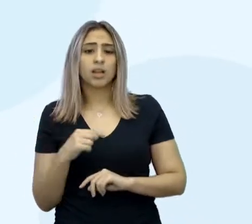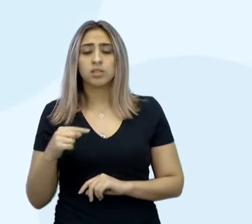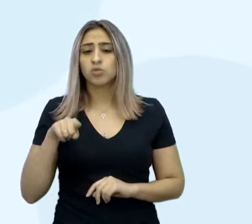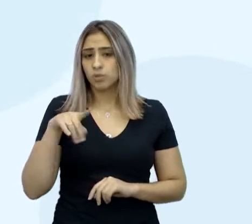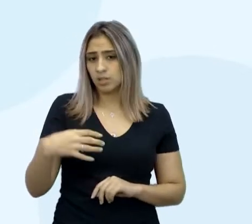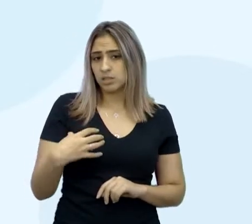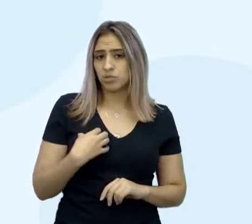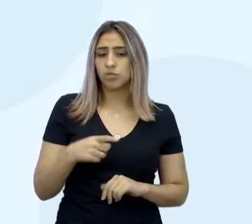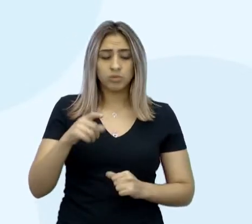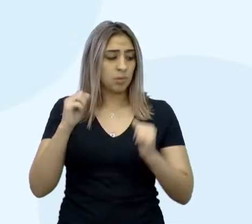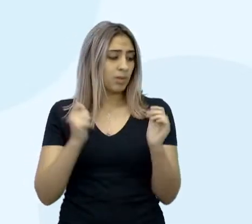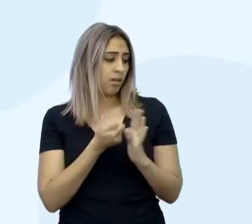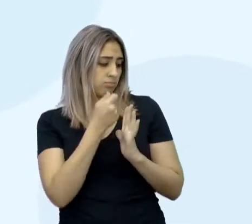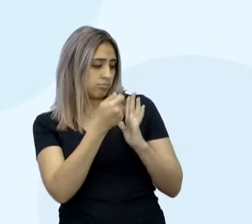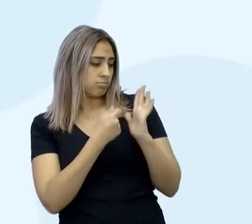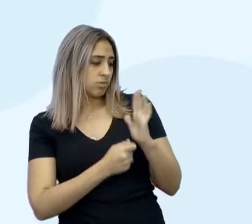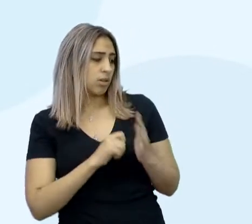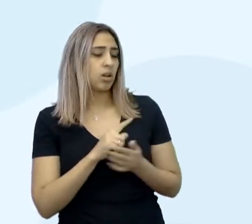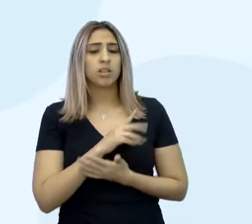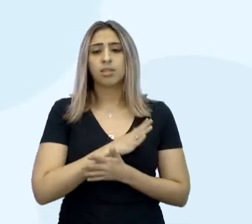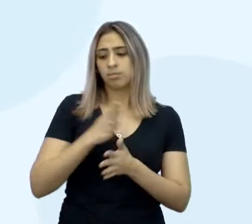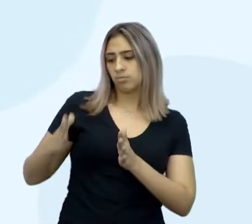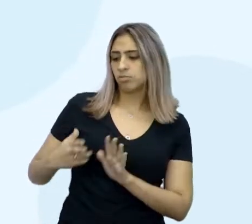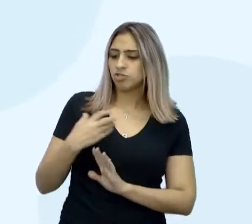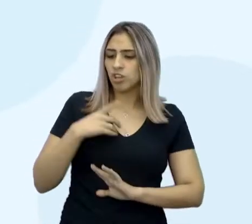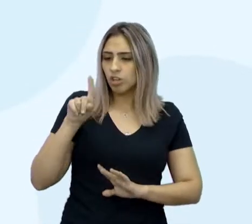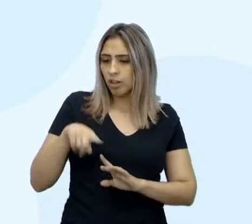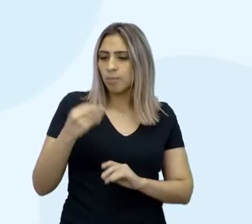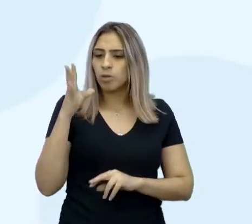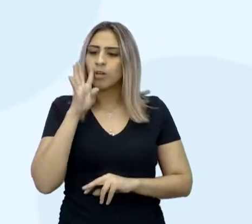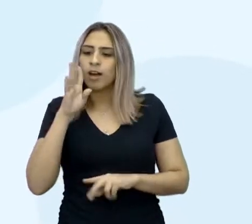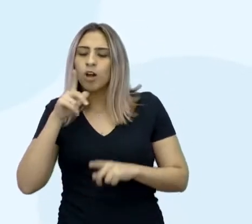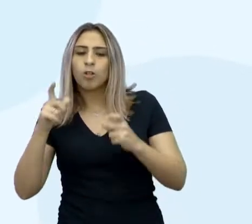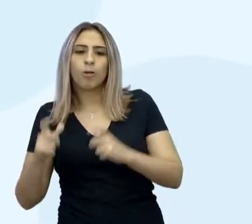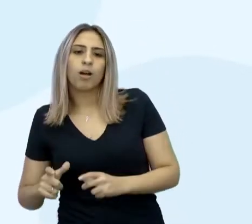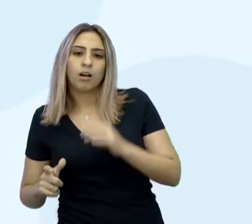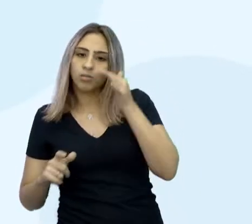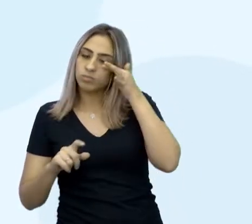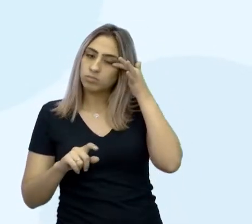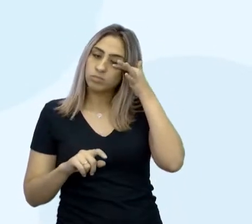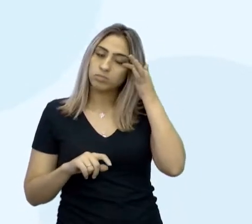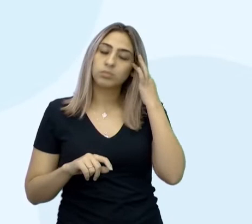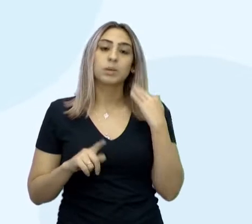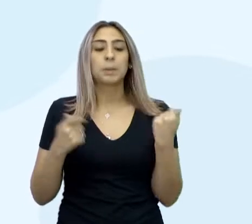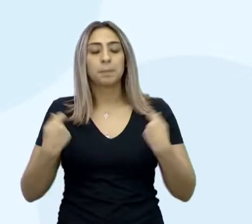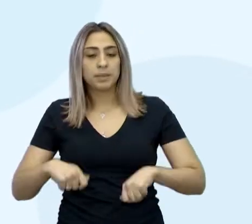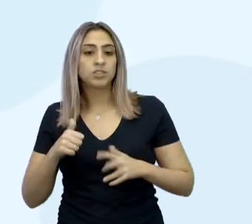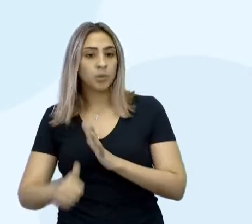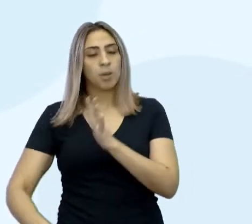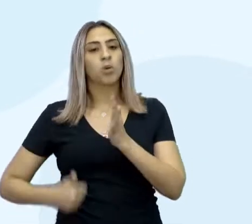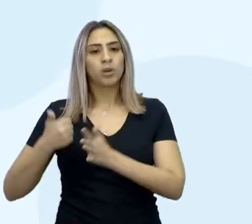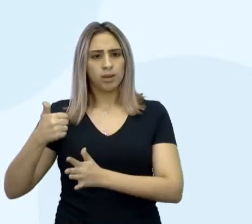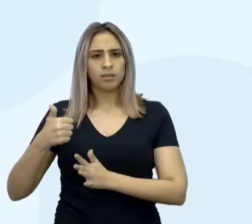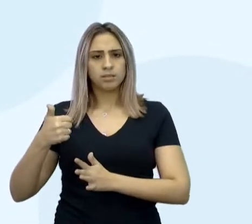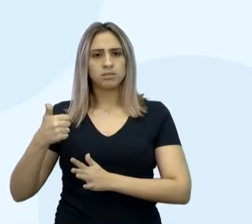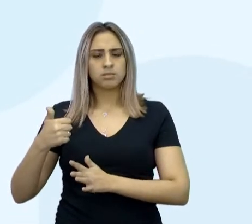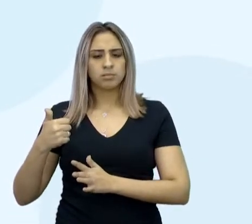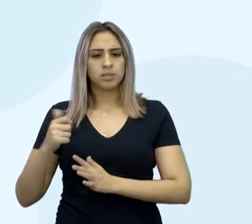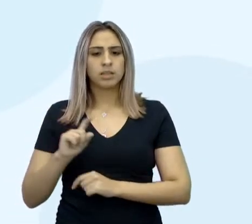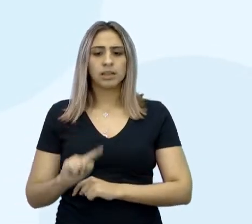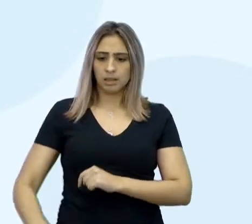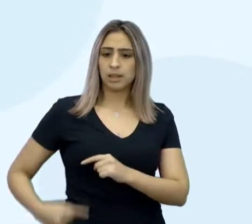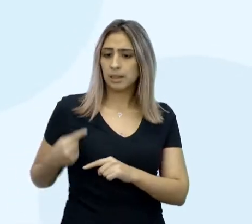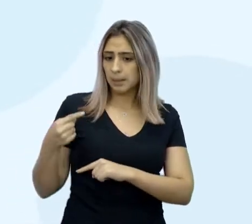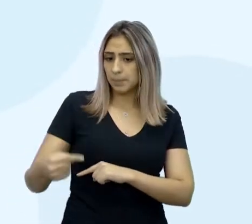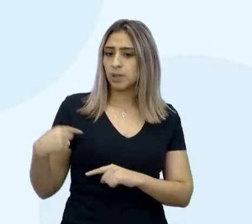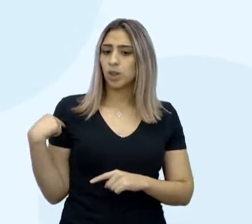caso, e você vai anotar, olha, tal ponto aqui é muito legal na minha região, tal ponto aqui precisa de melhorias. E depois